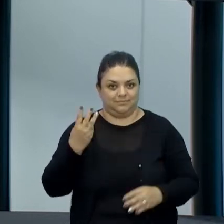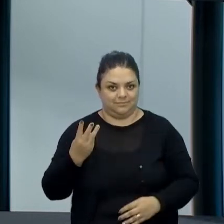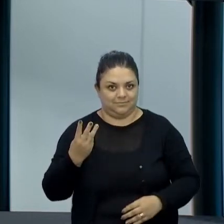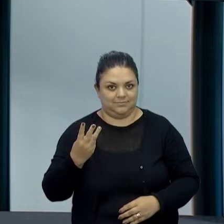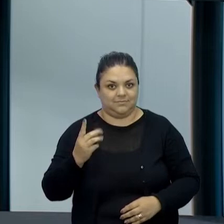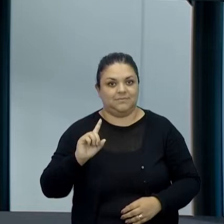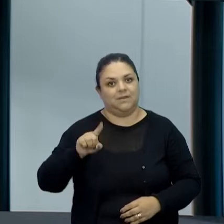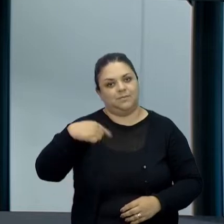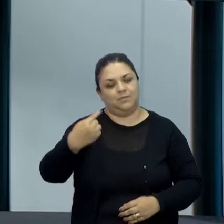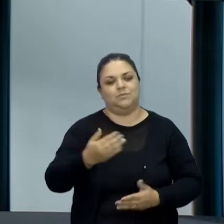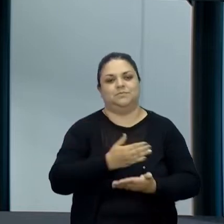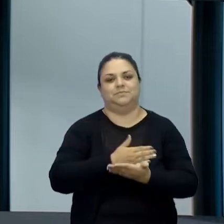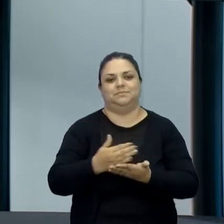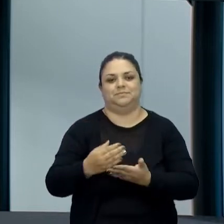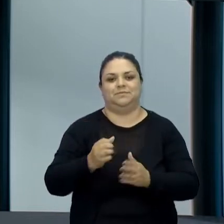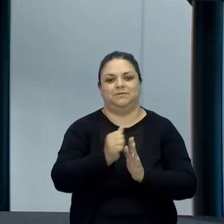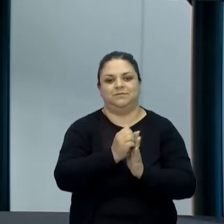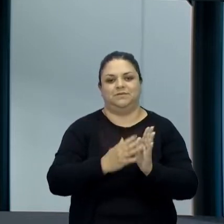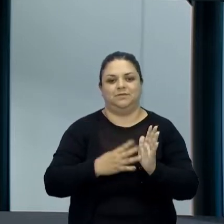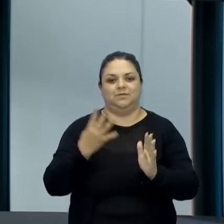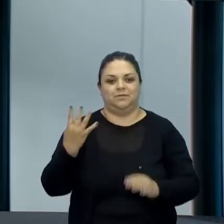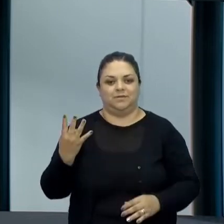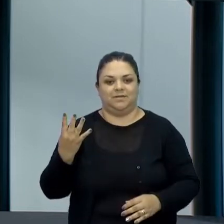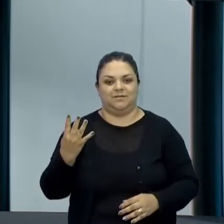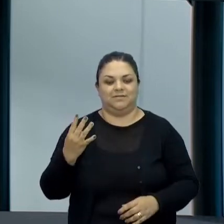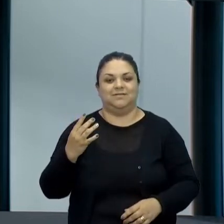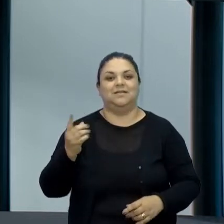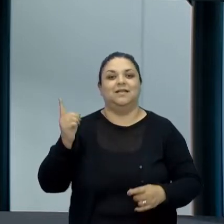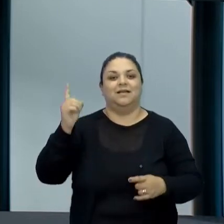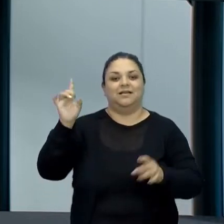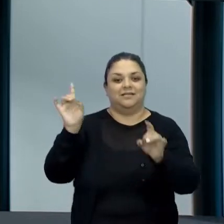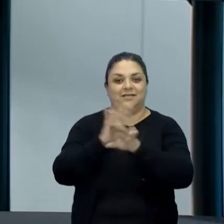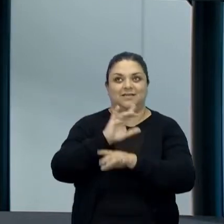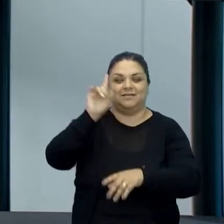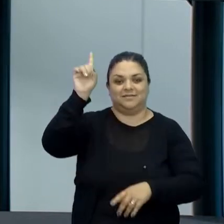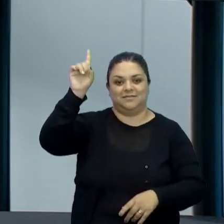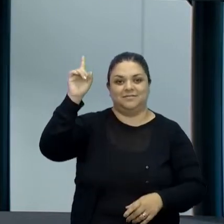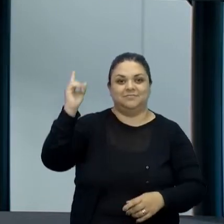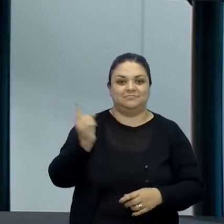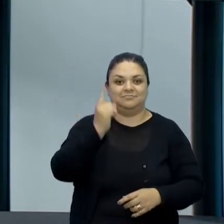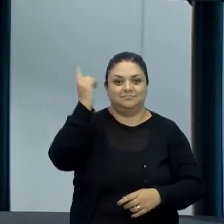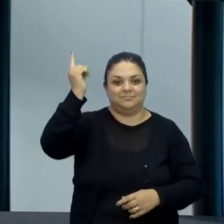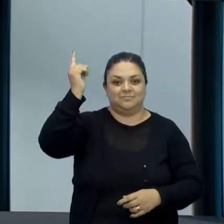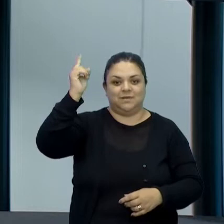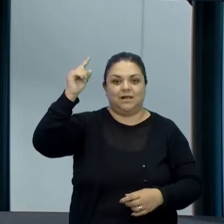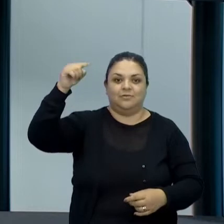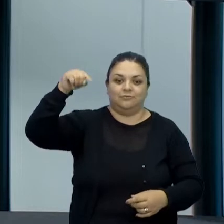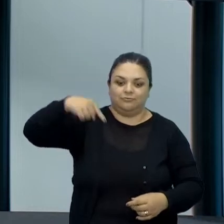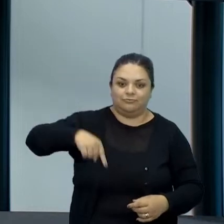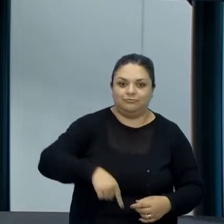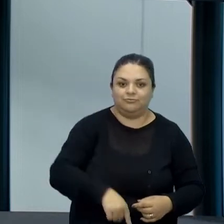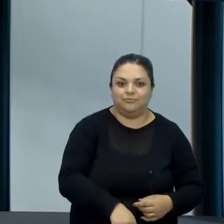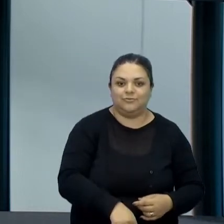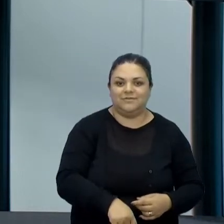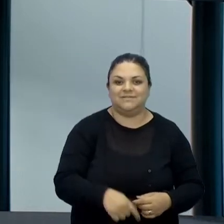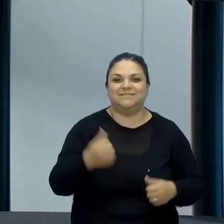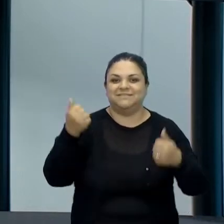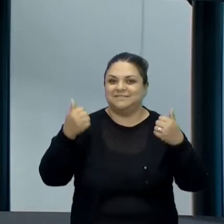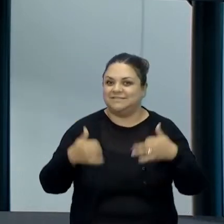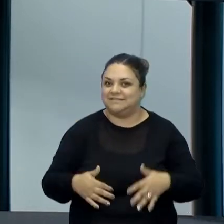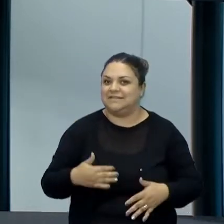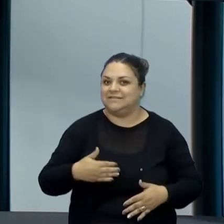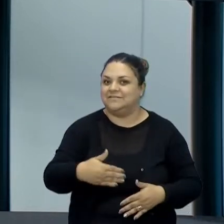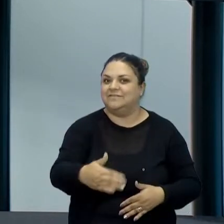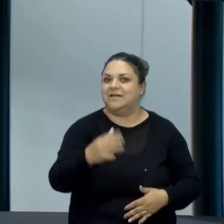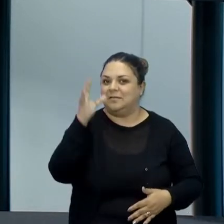atividade 4. Então, a gente vai sair lá do cume, do Everest, e vamos diretamente fazer um mergulho. Olha eu fazendo spoiler, né?